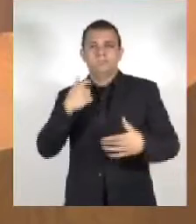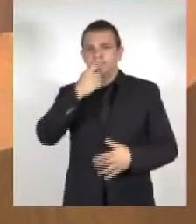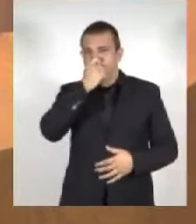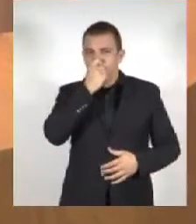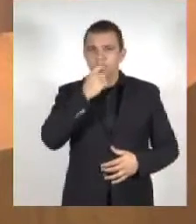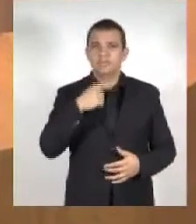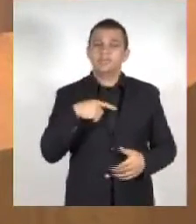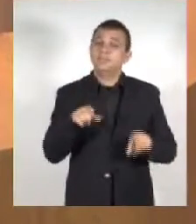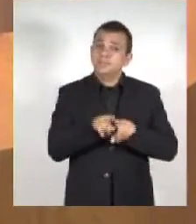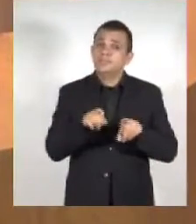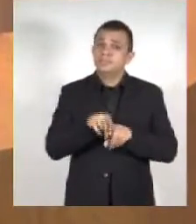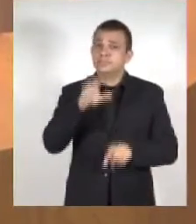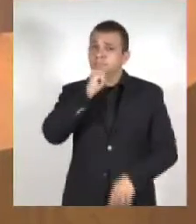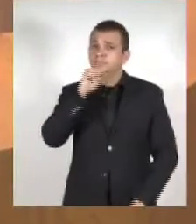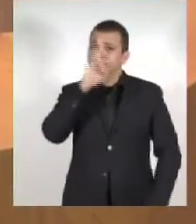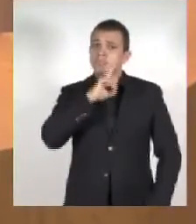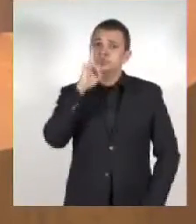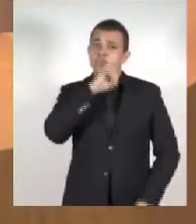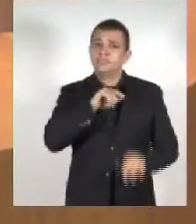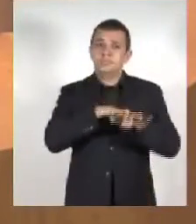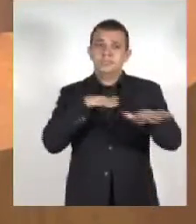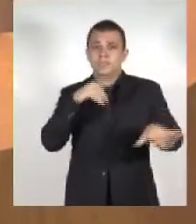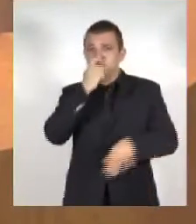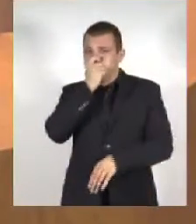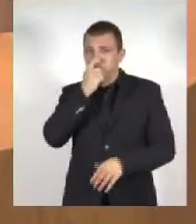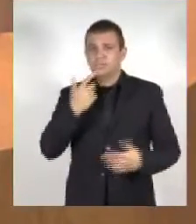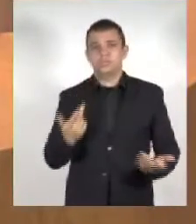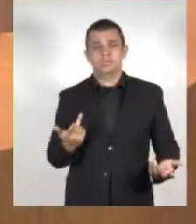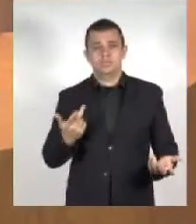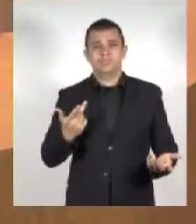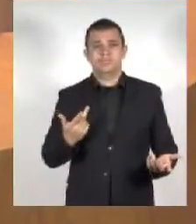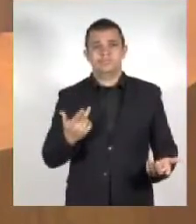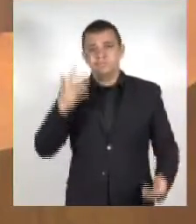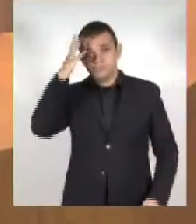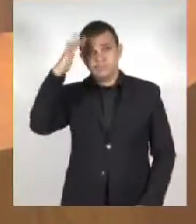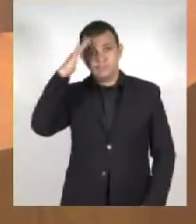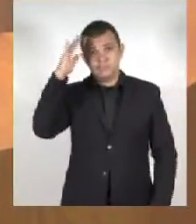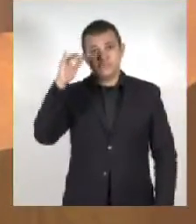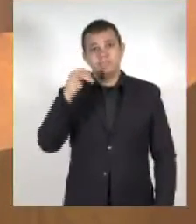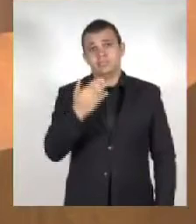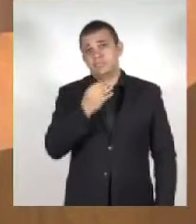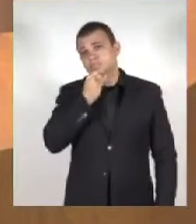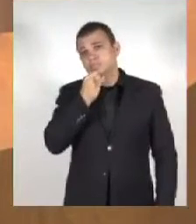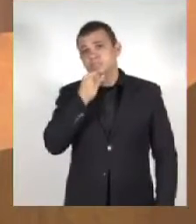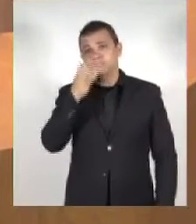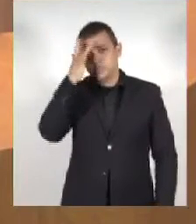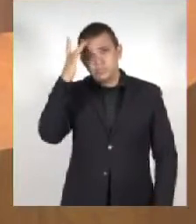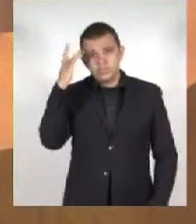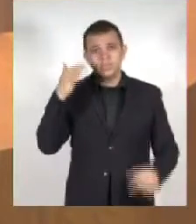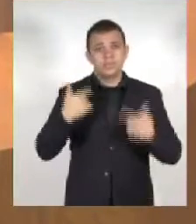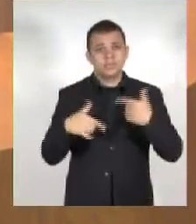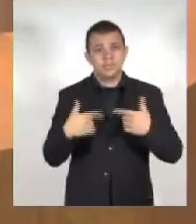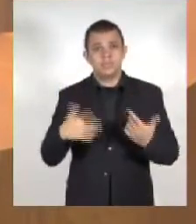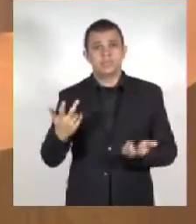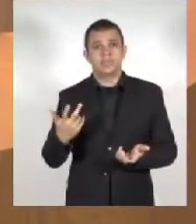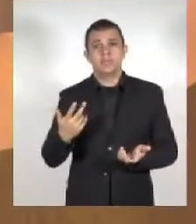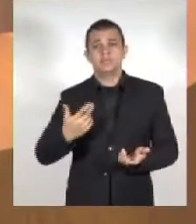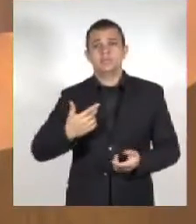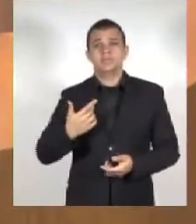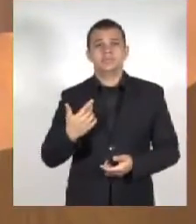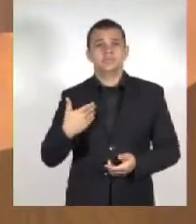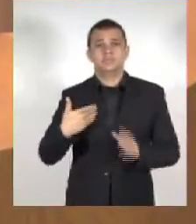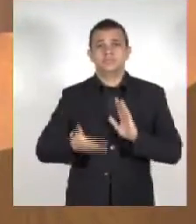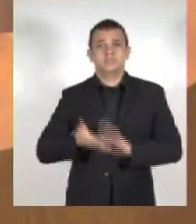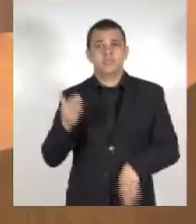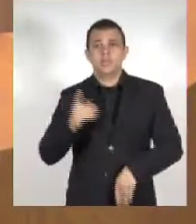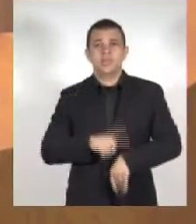de semana. Imaginem os senhoras e senhores que percorrem São Luís durante os horários de pico, por volta